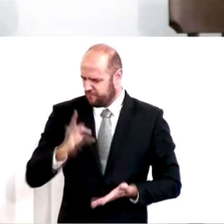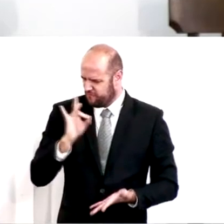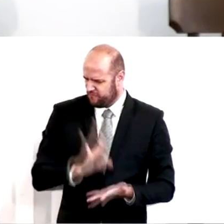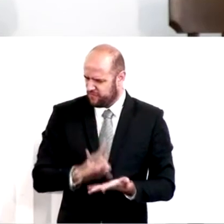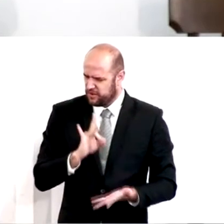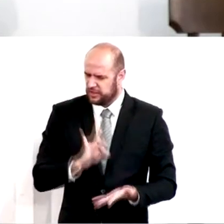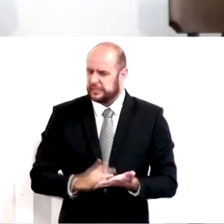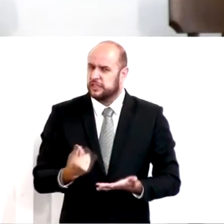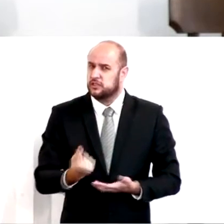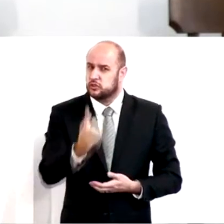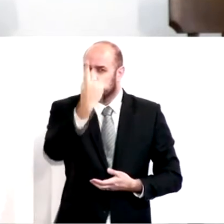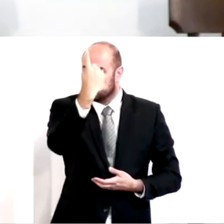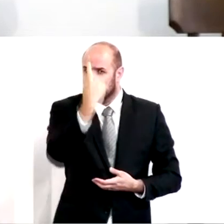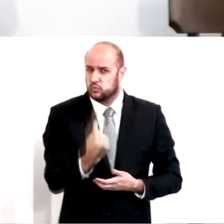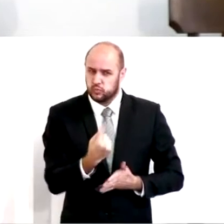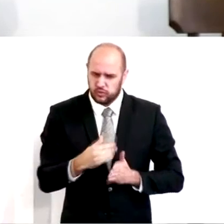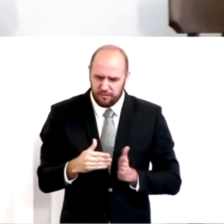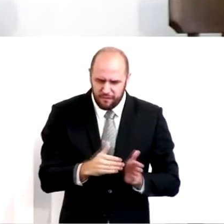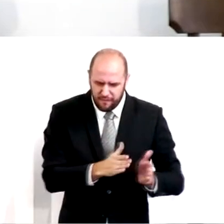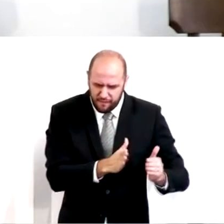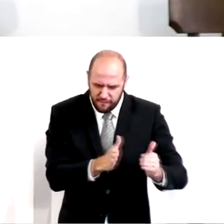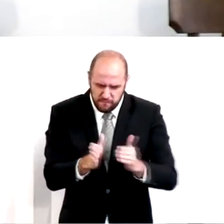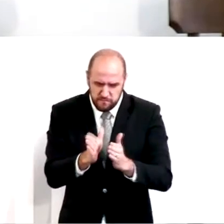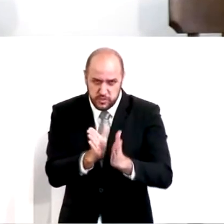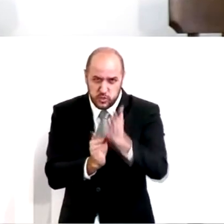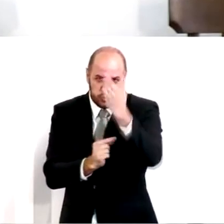verdade, o único caminho,